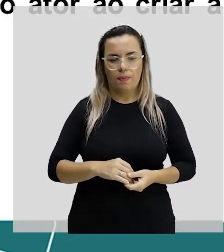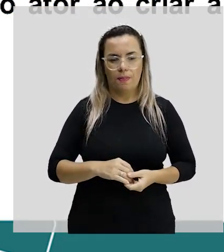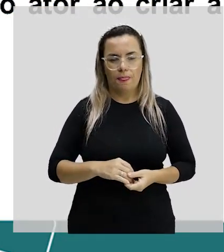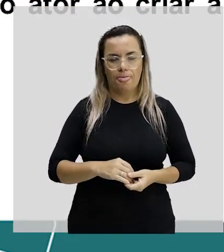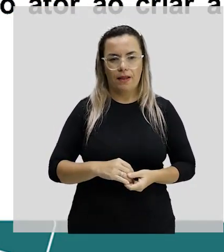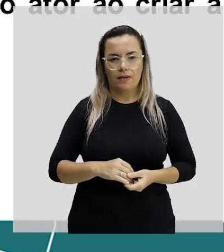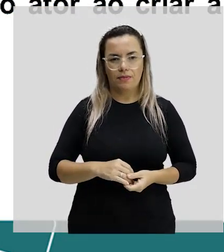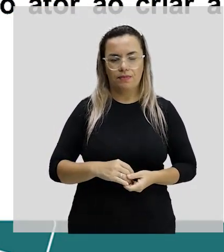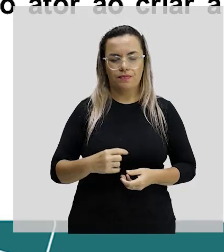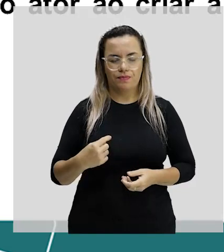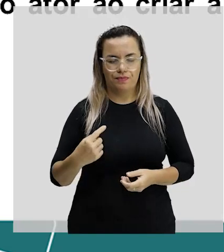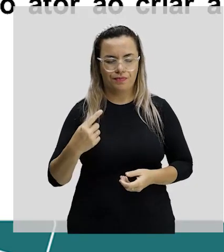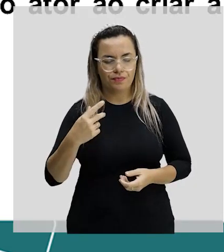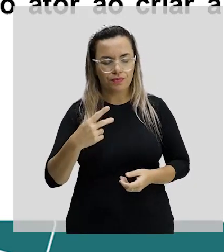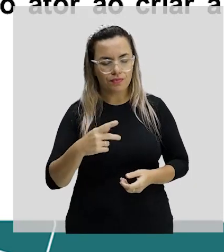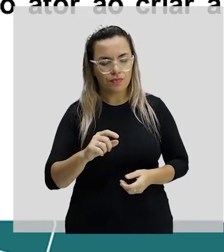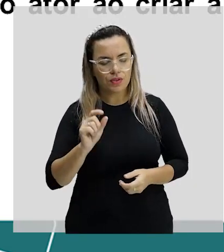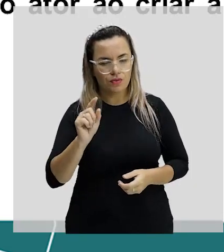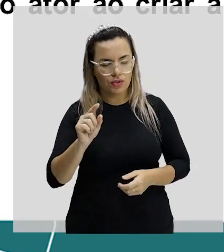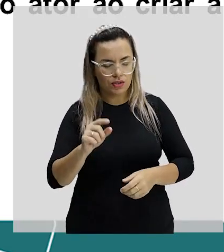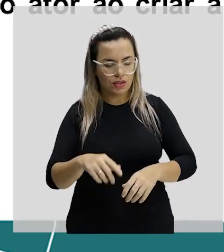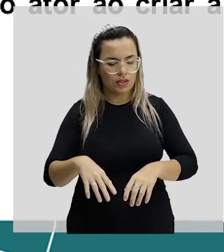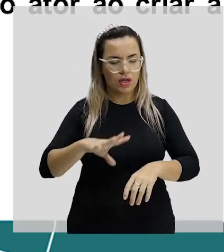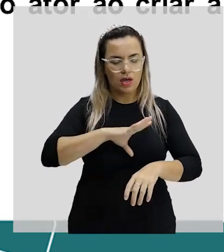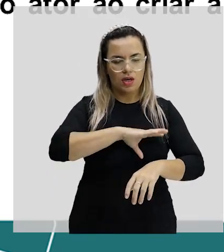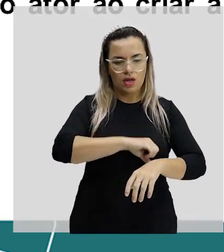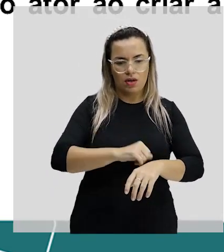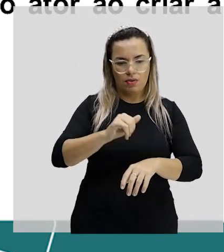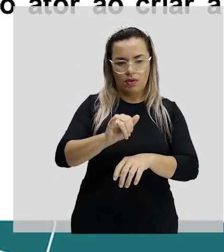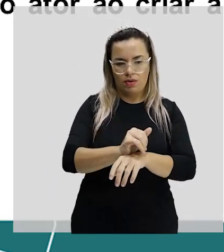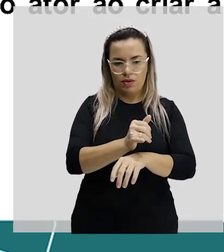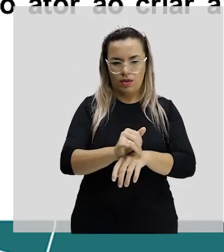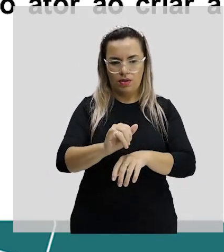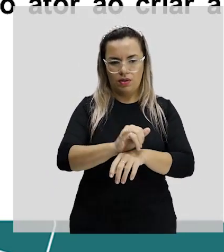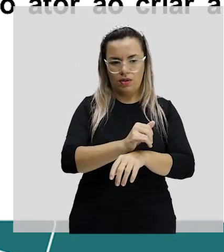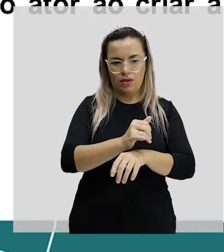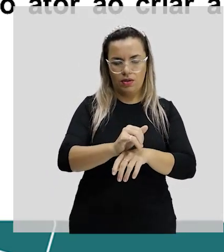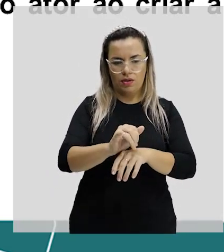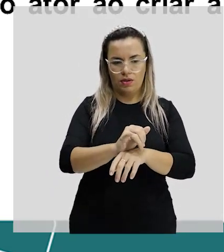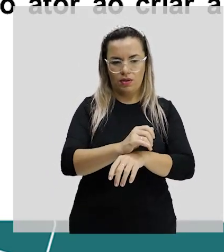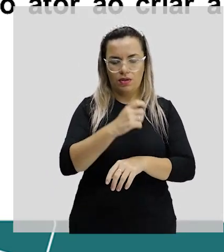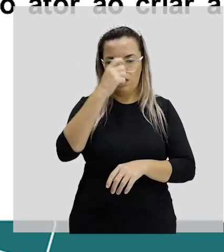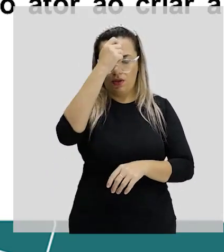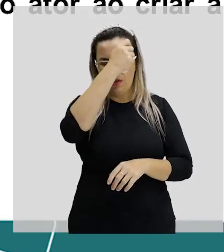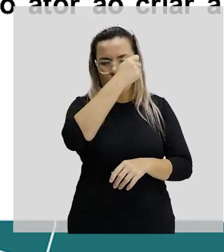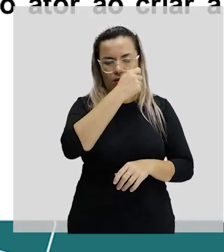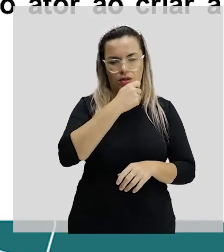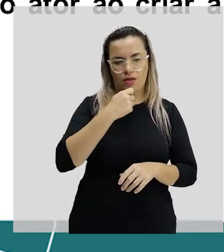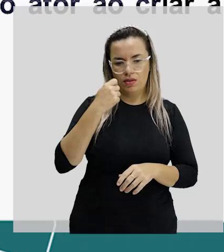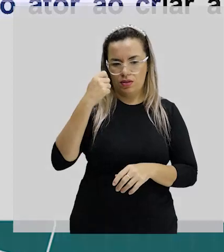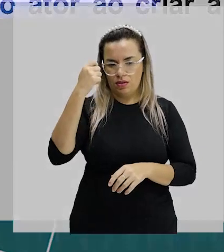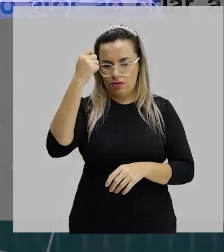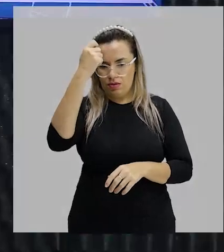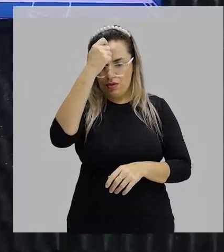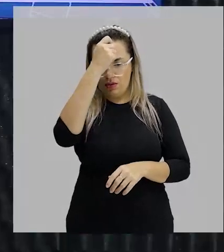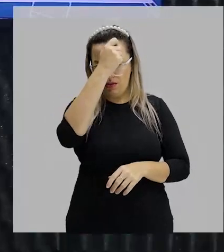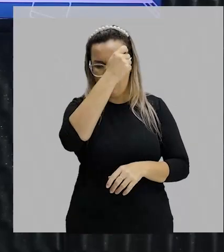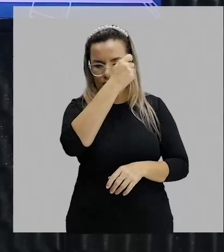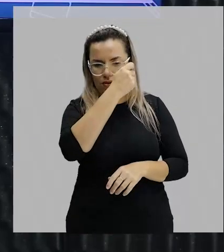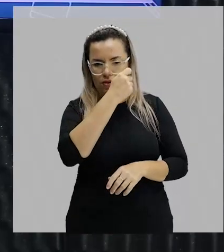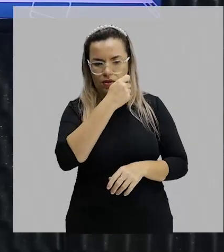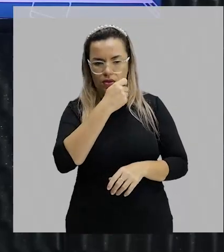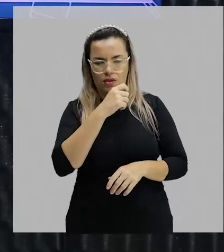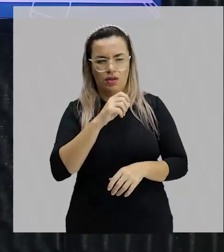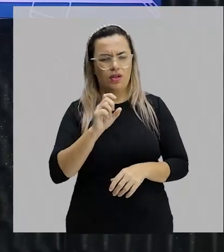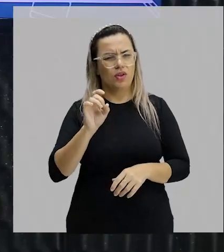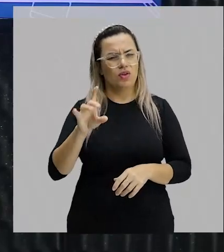de caracterização, que vocês, de maneira superficial, chamam de maquiagem artística. A caracterização, ela não é